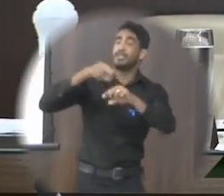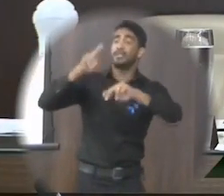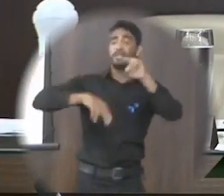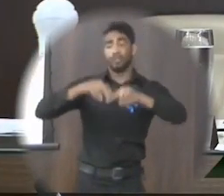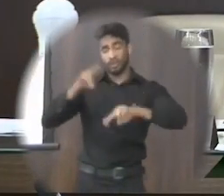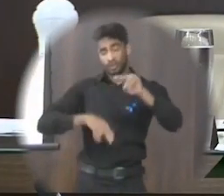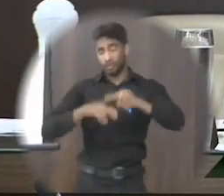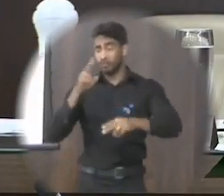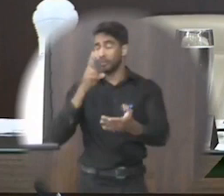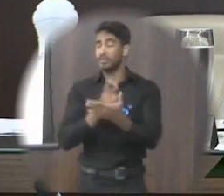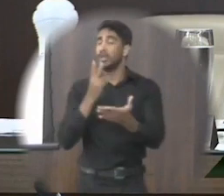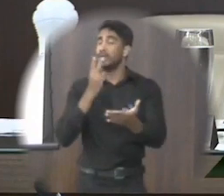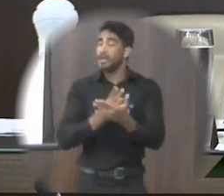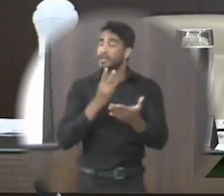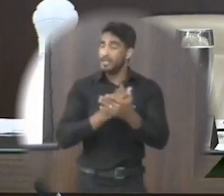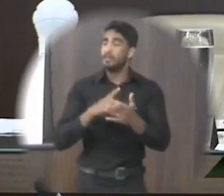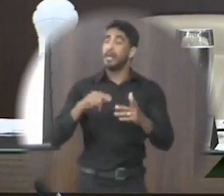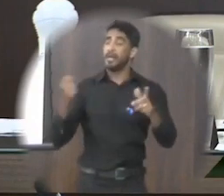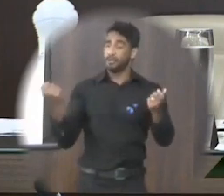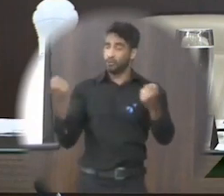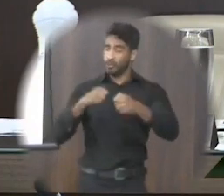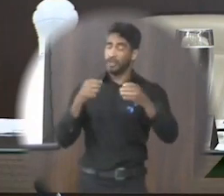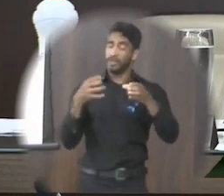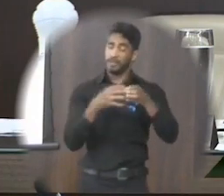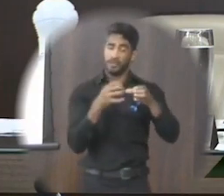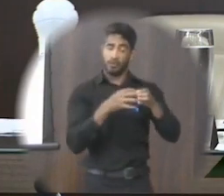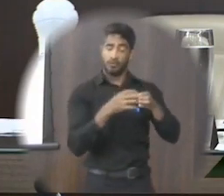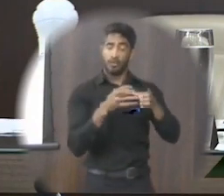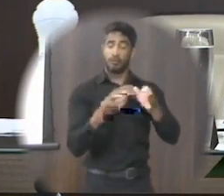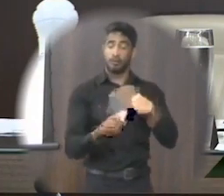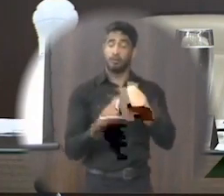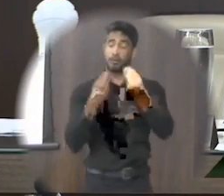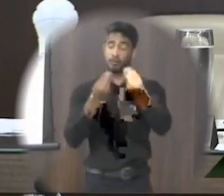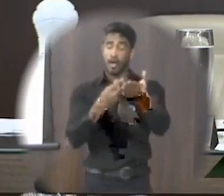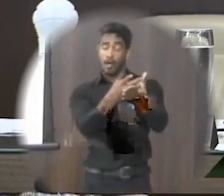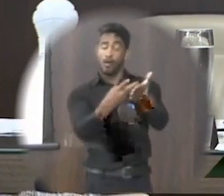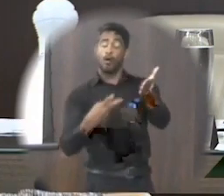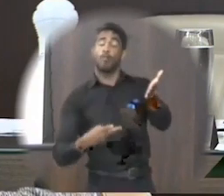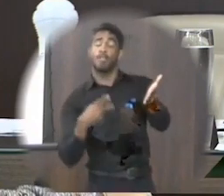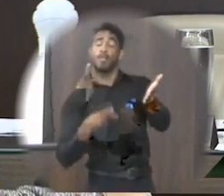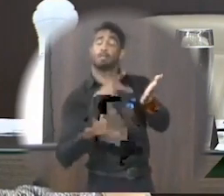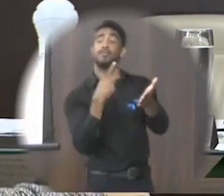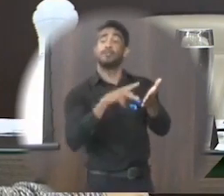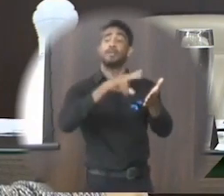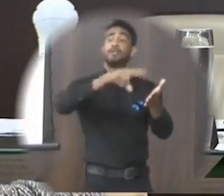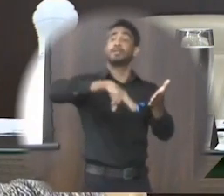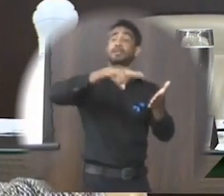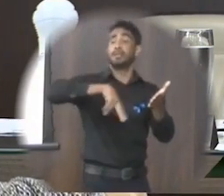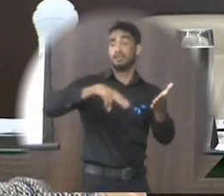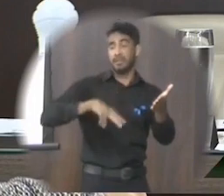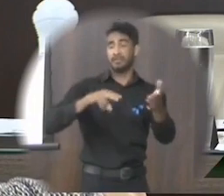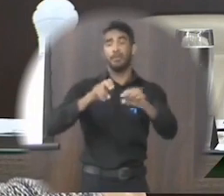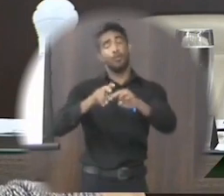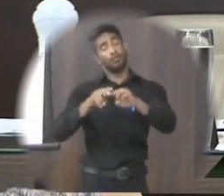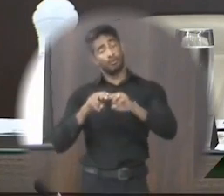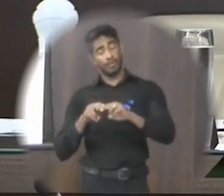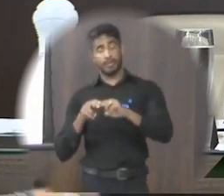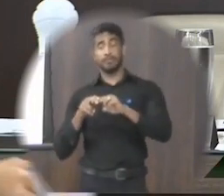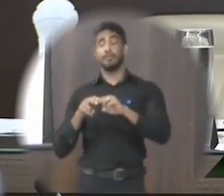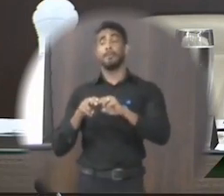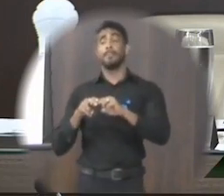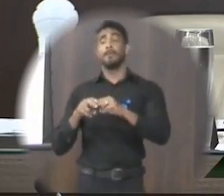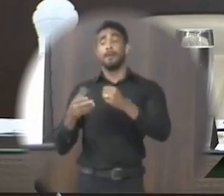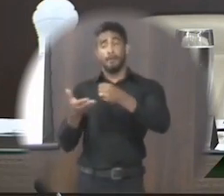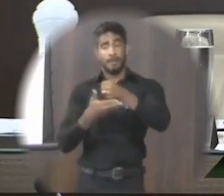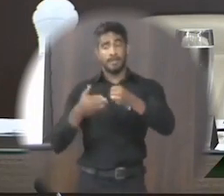outras providências. É de competência dessa comissão dar parecer sobre esta matéria, por isso veio a esta comissão para tal finalidade,